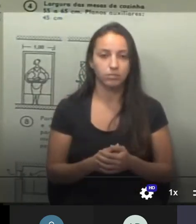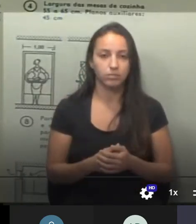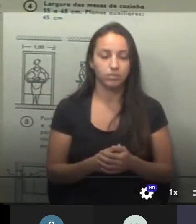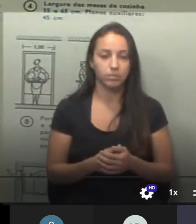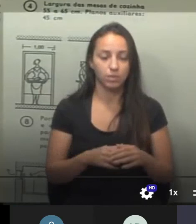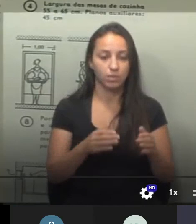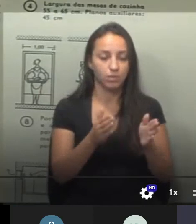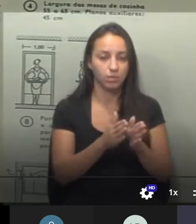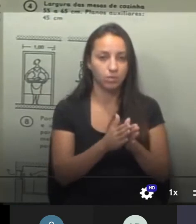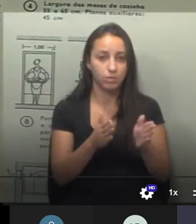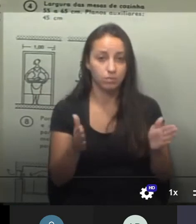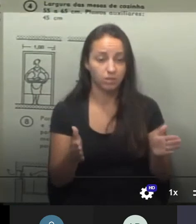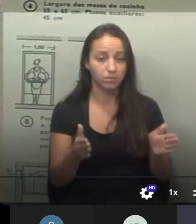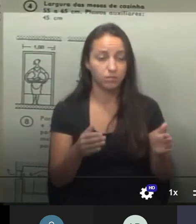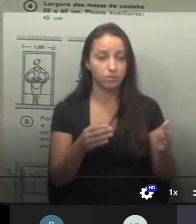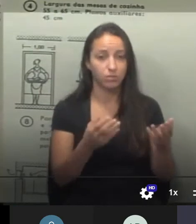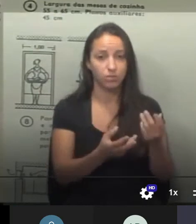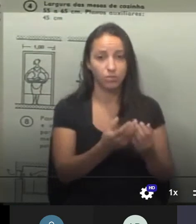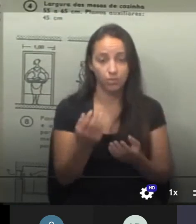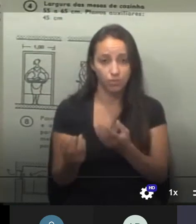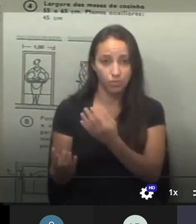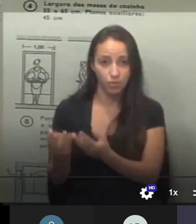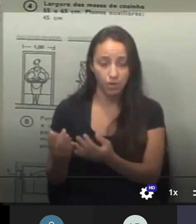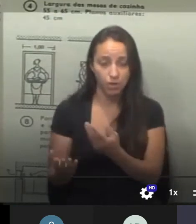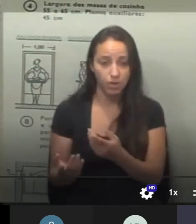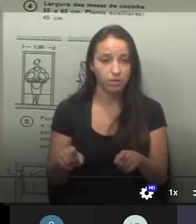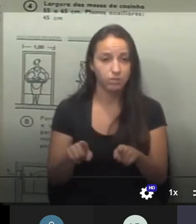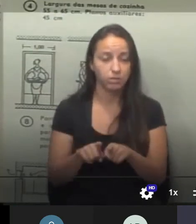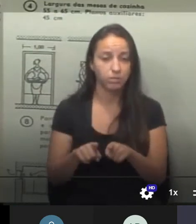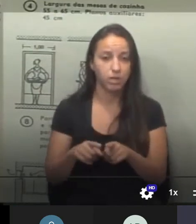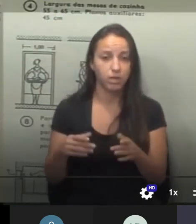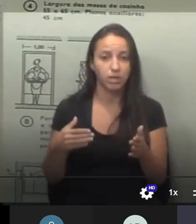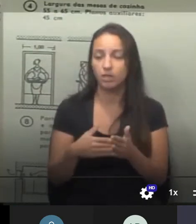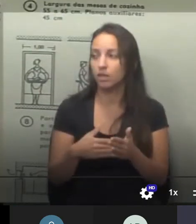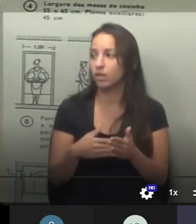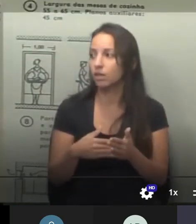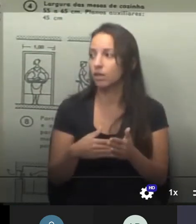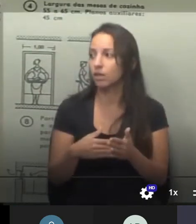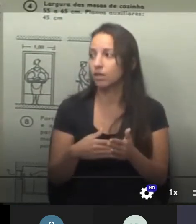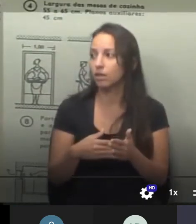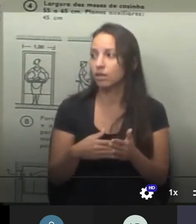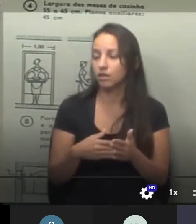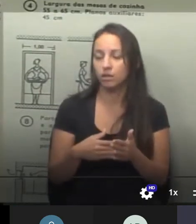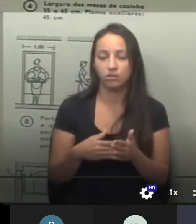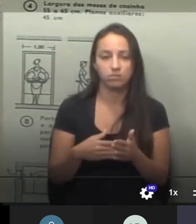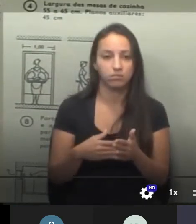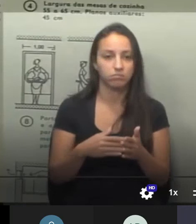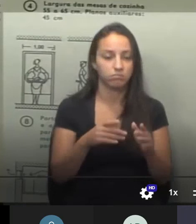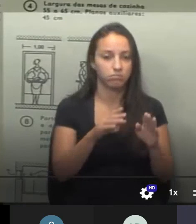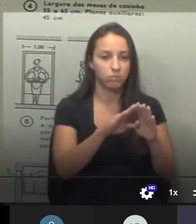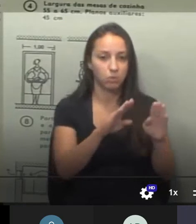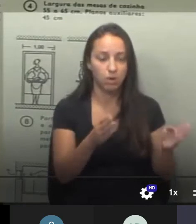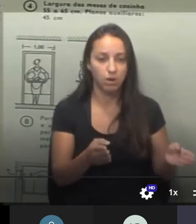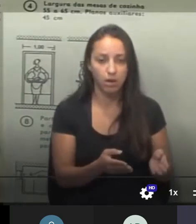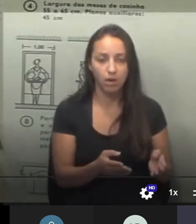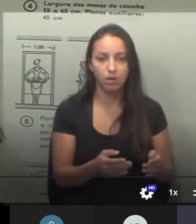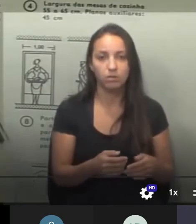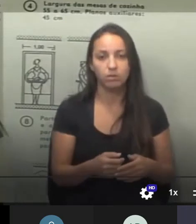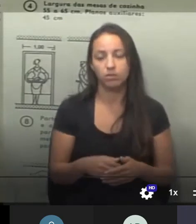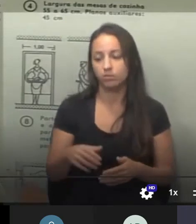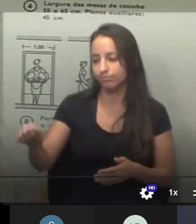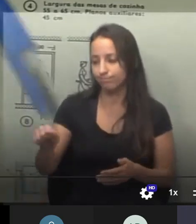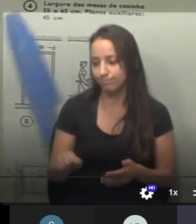cozinha, entre o fogão e o que tem de armário ou pia atrás, ele fala aqui no mínimo 1,10 m. Porque vai abrir